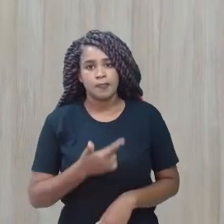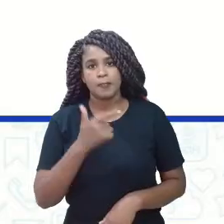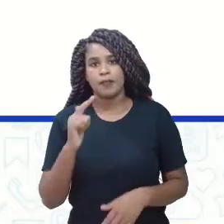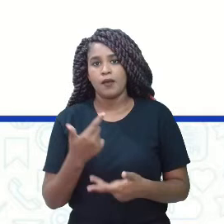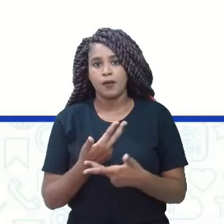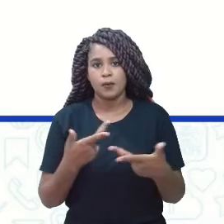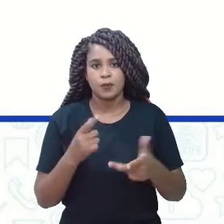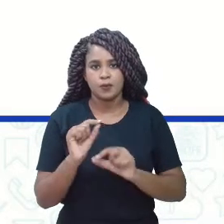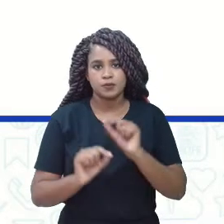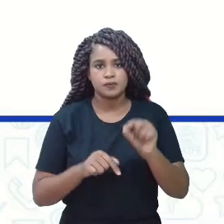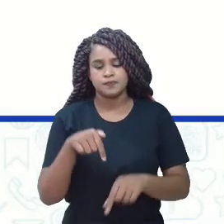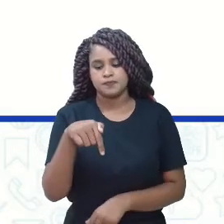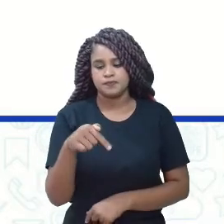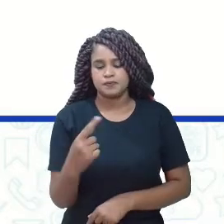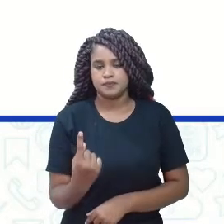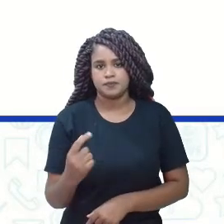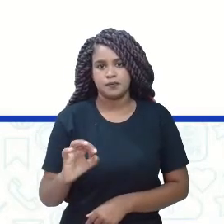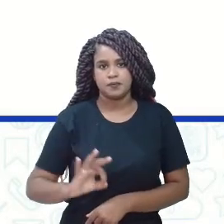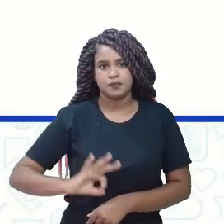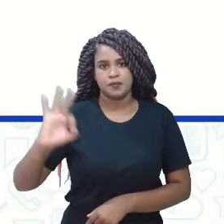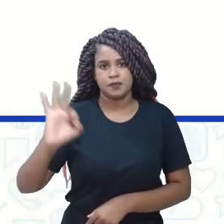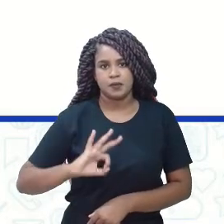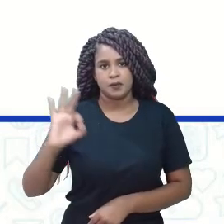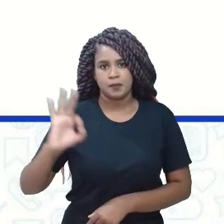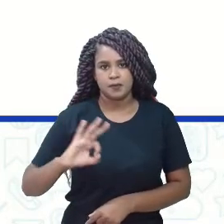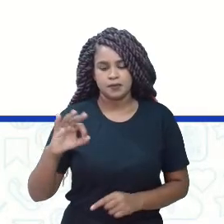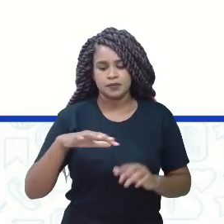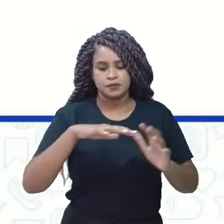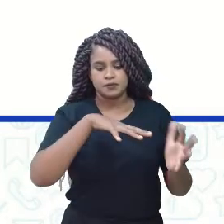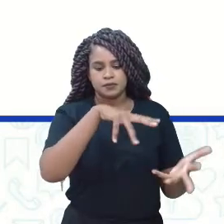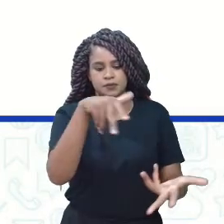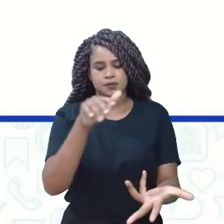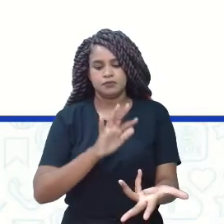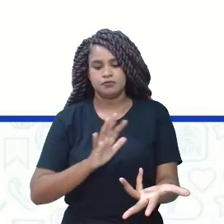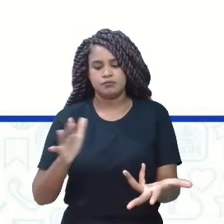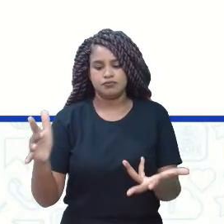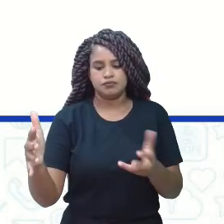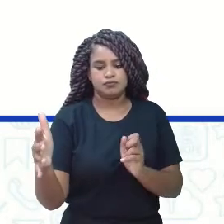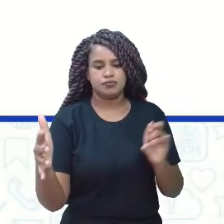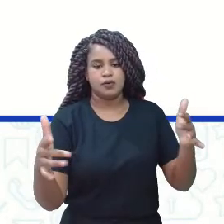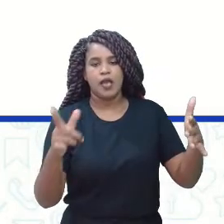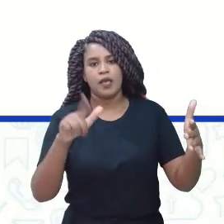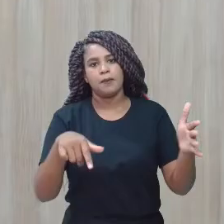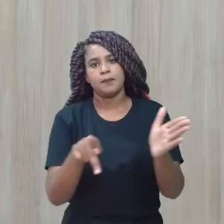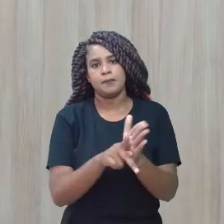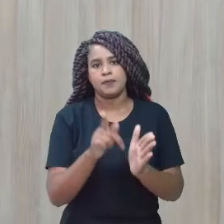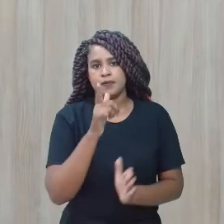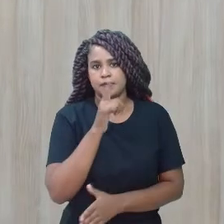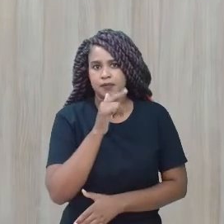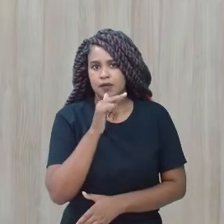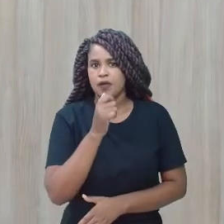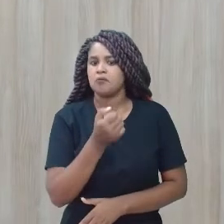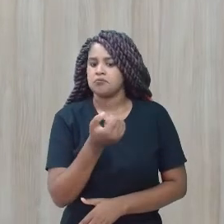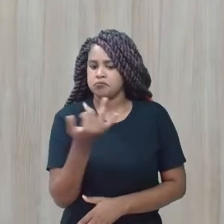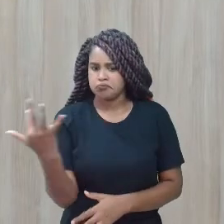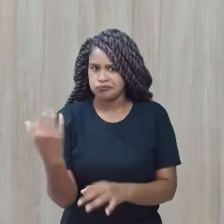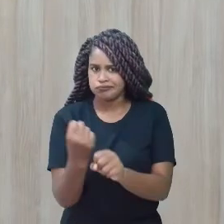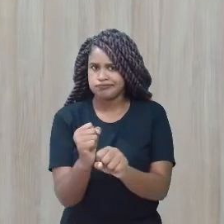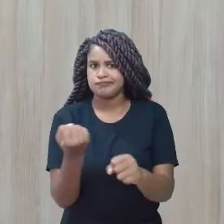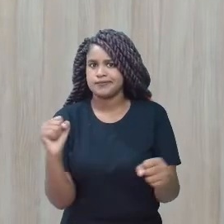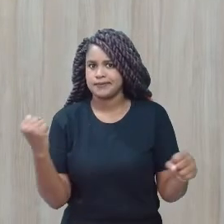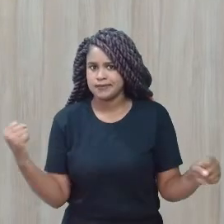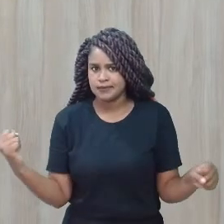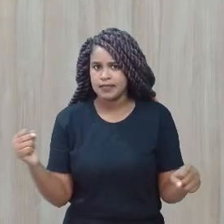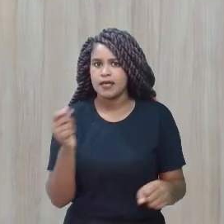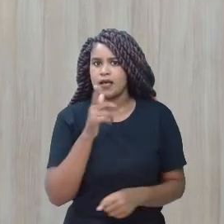que 71% da superfície terrestre é coberto de água. É uma quantidade muito grande, né, gente, de água